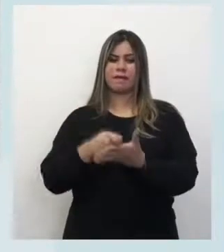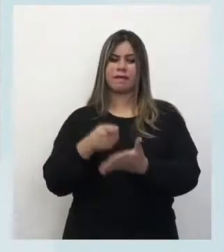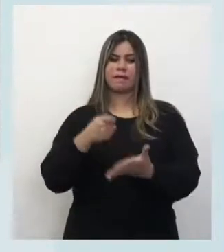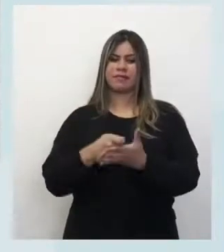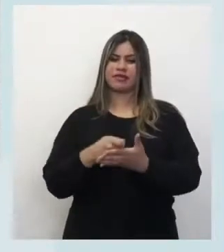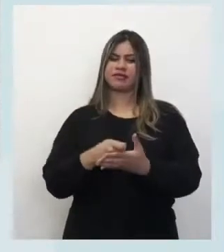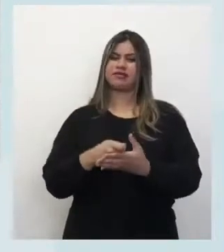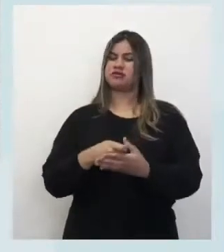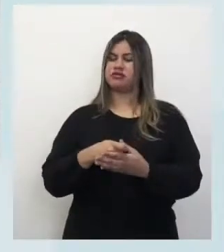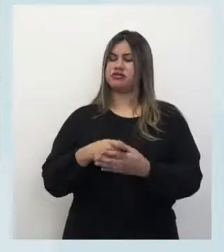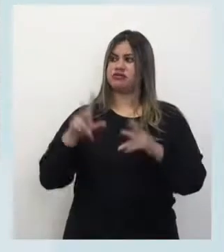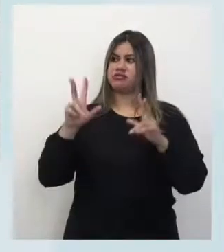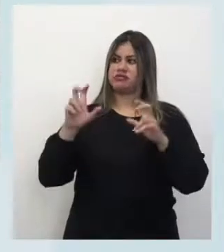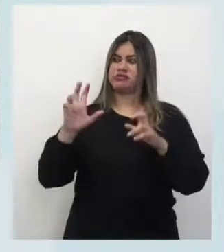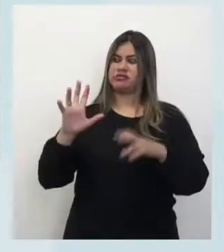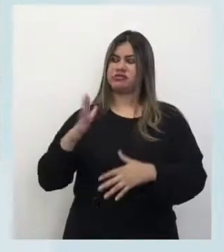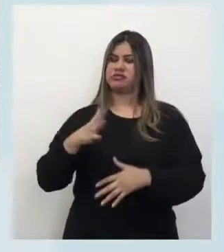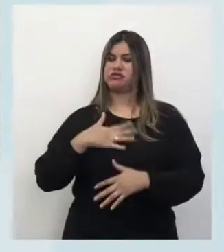já dá para a gente aqui